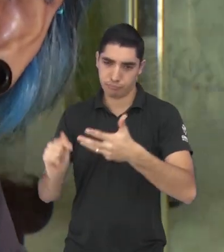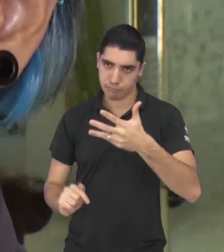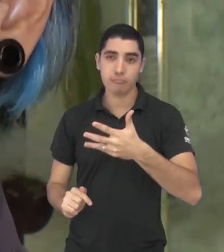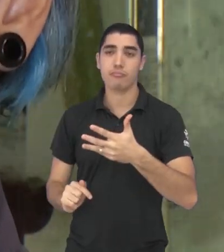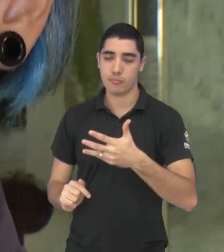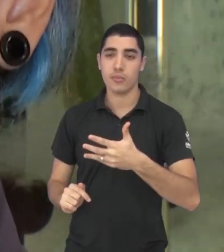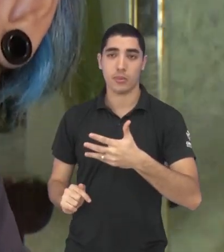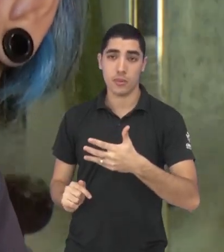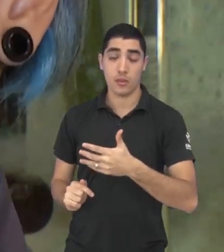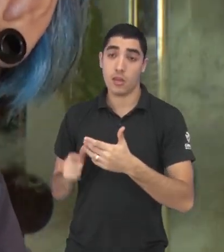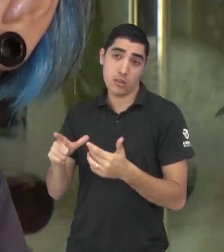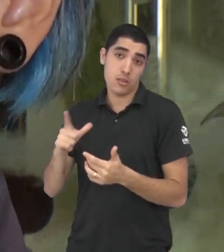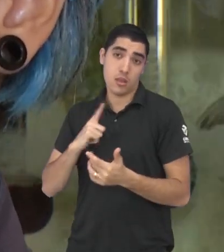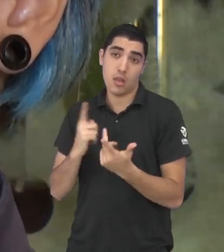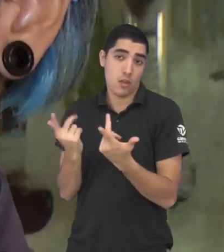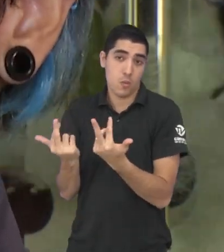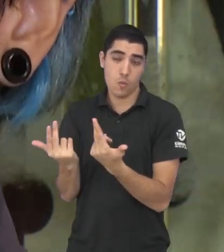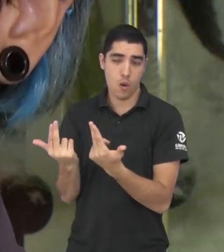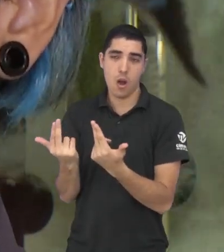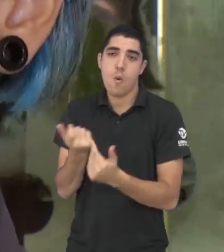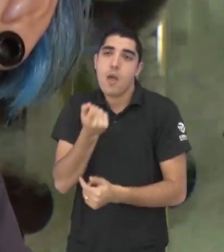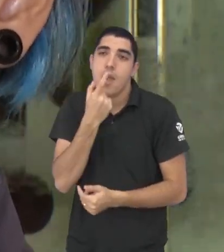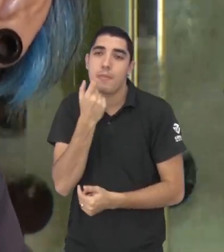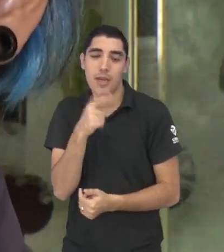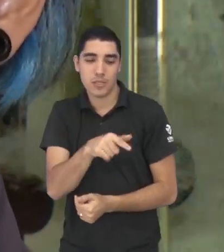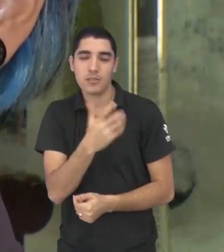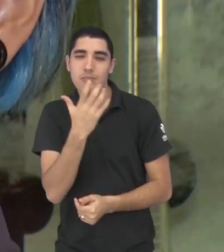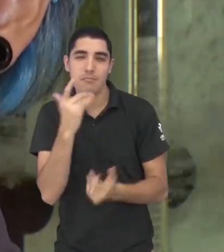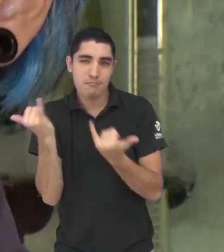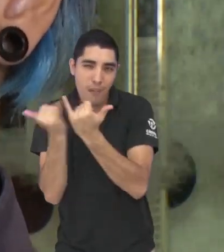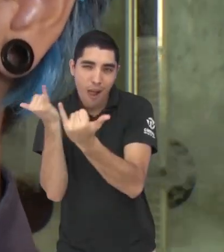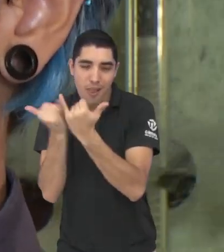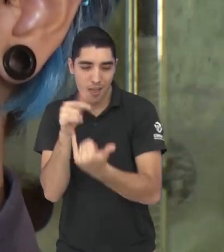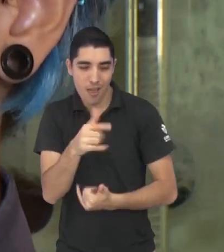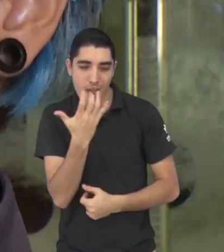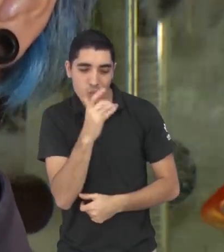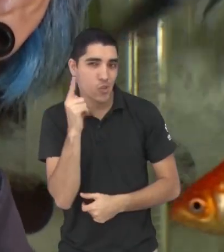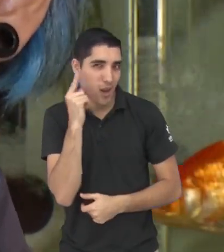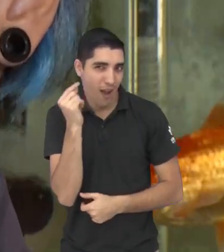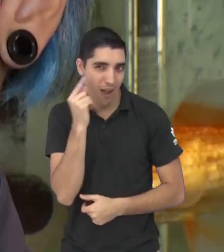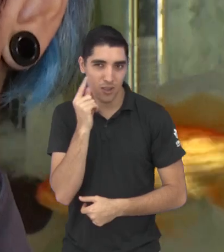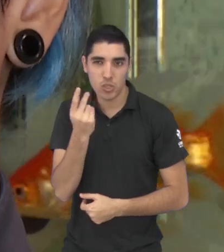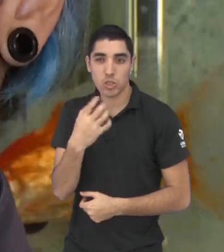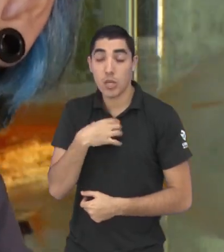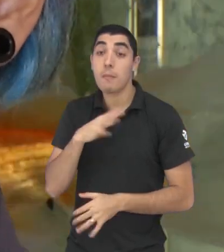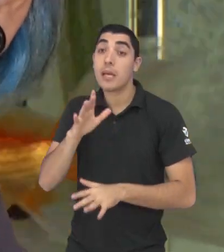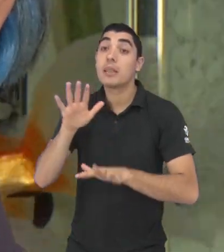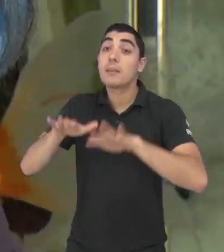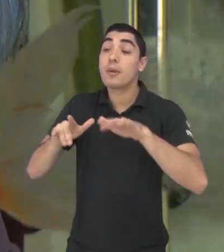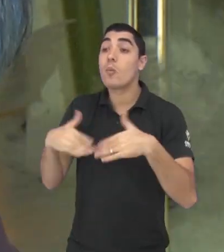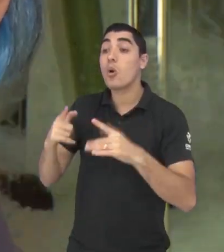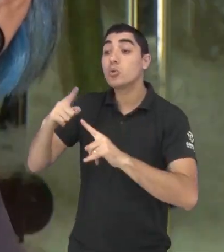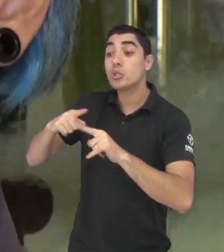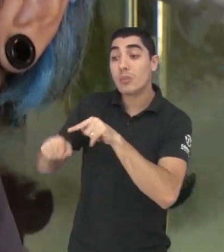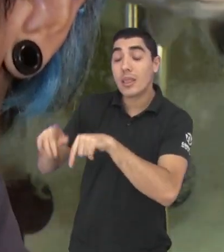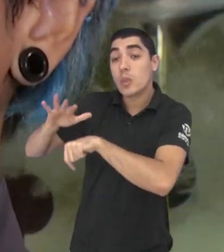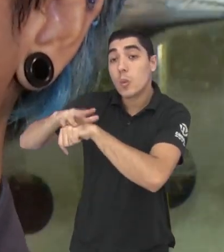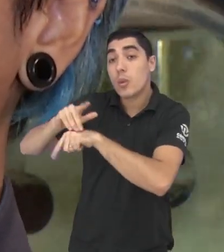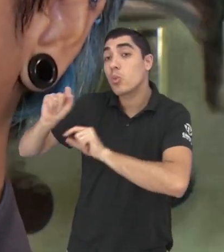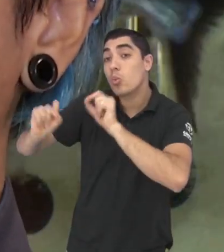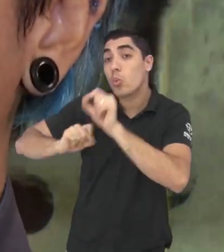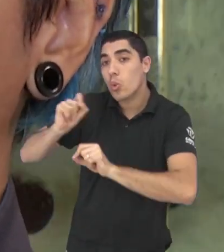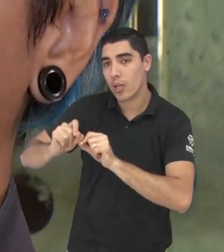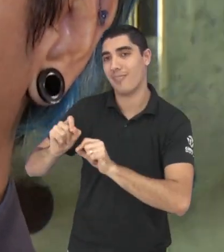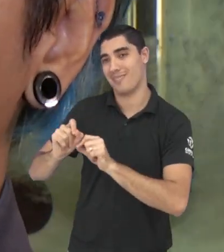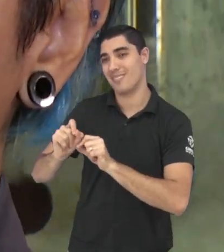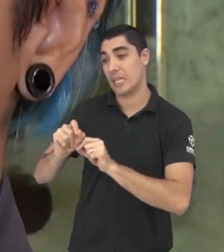intramuscular. Então, assim, tem também as mesmas medicações que teria para cão e gato, só que aí vai depender do tipo da doença e